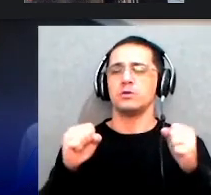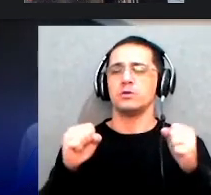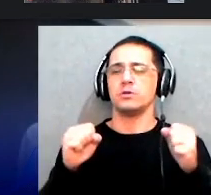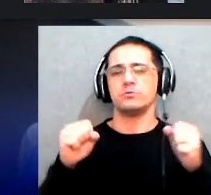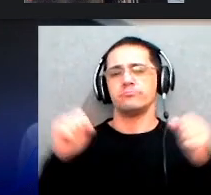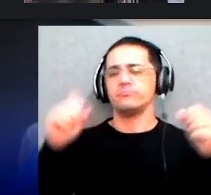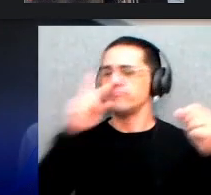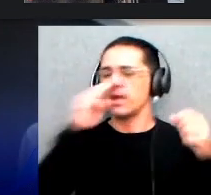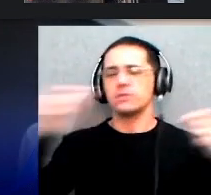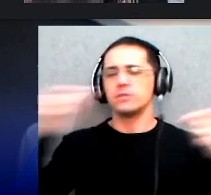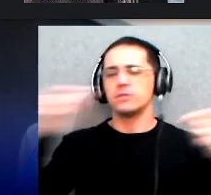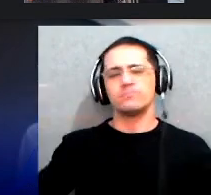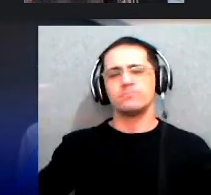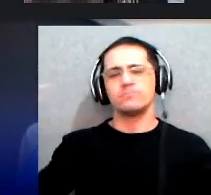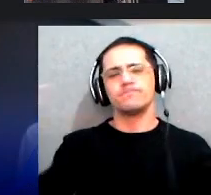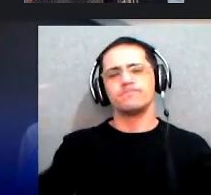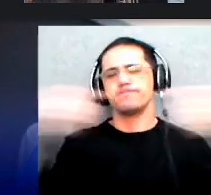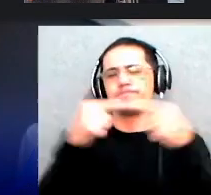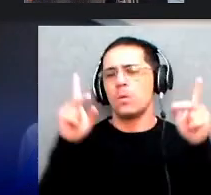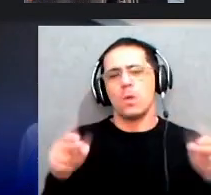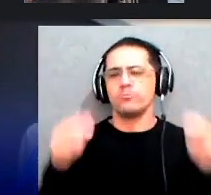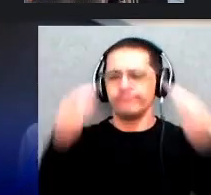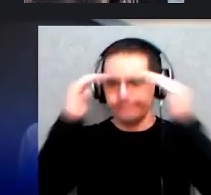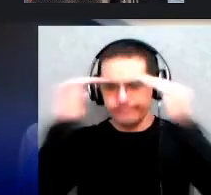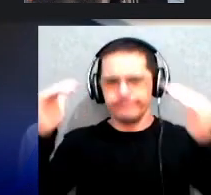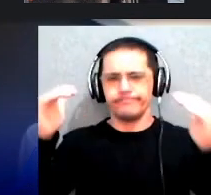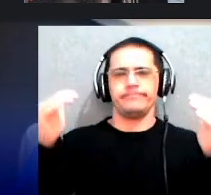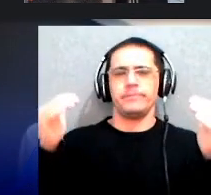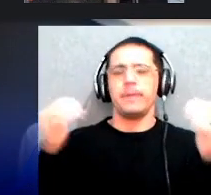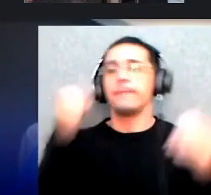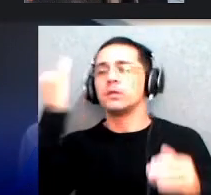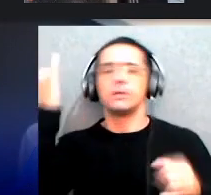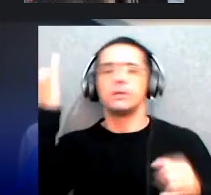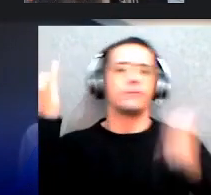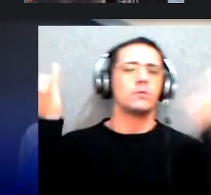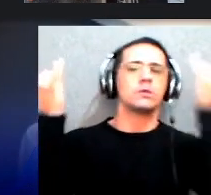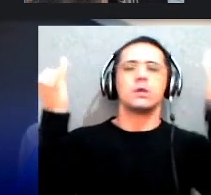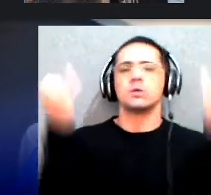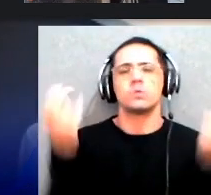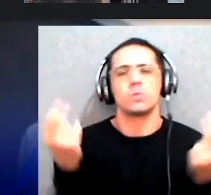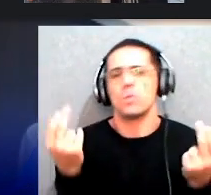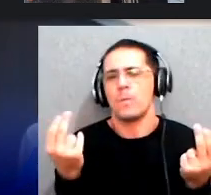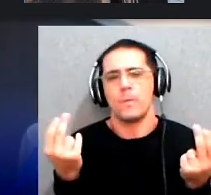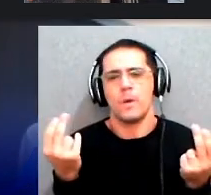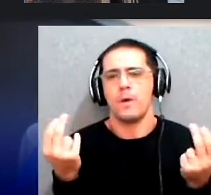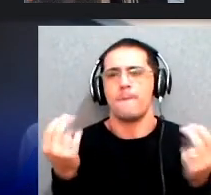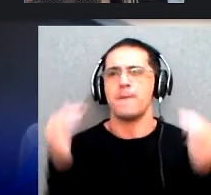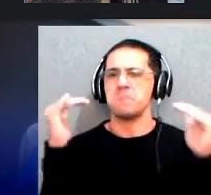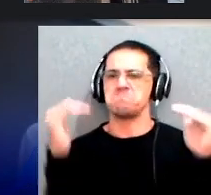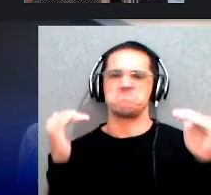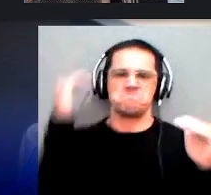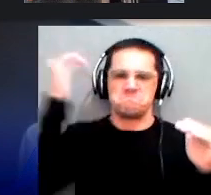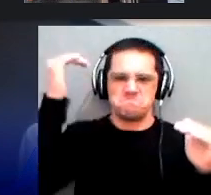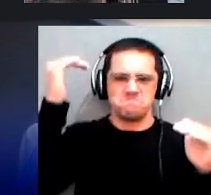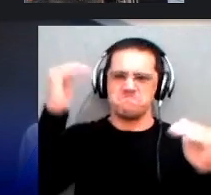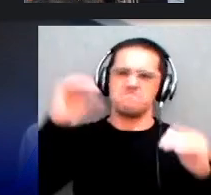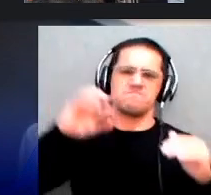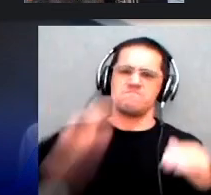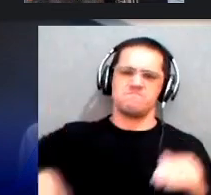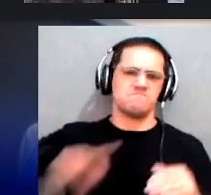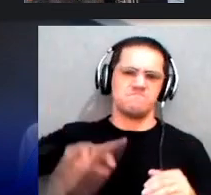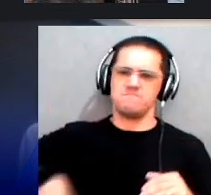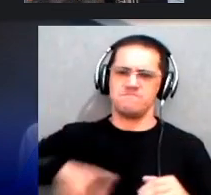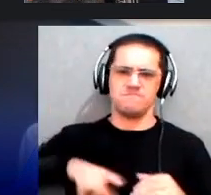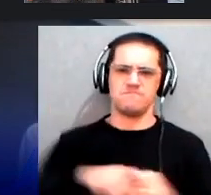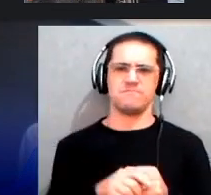de peso dos princípios, mas não acima. Não acima. Então, ela não pode atravessar, ela não